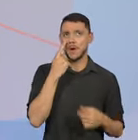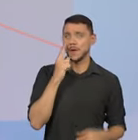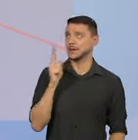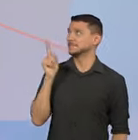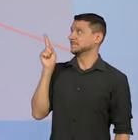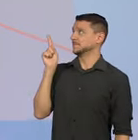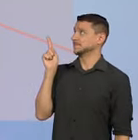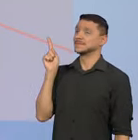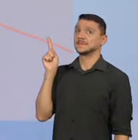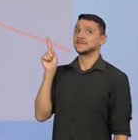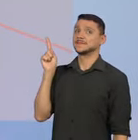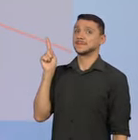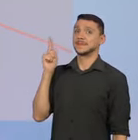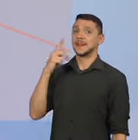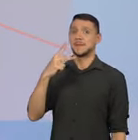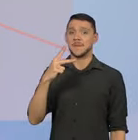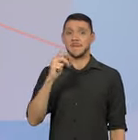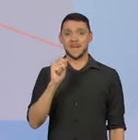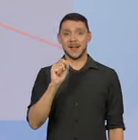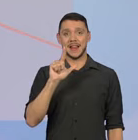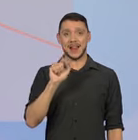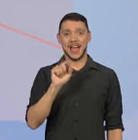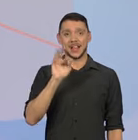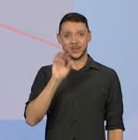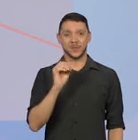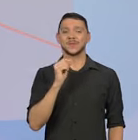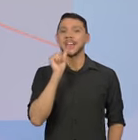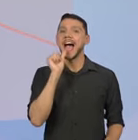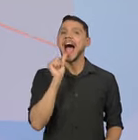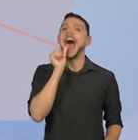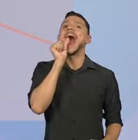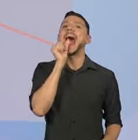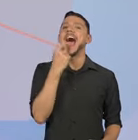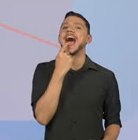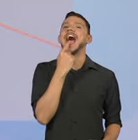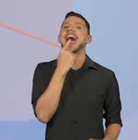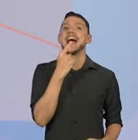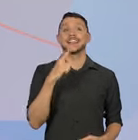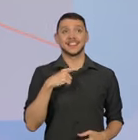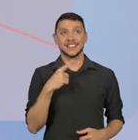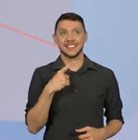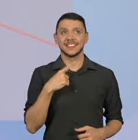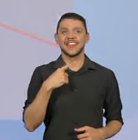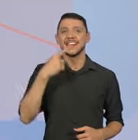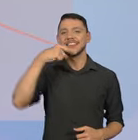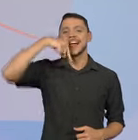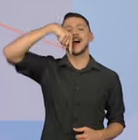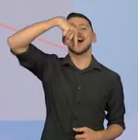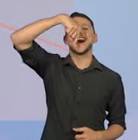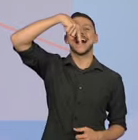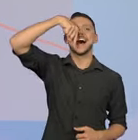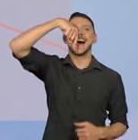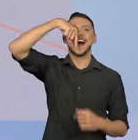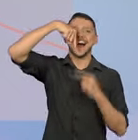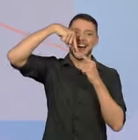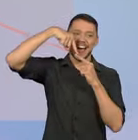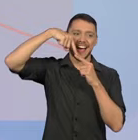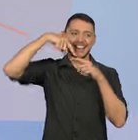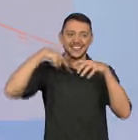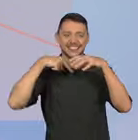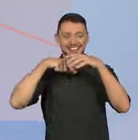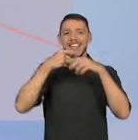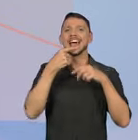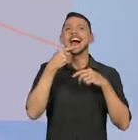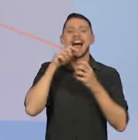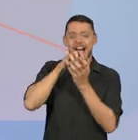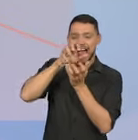boca, úvula, que é aquela campainha que fica lá no fundo, você vai ter a língua aqui, ó, que ela não está representada, e você vai